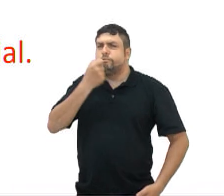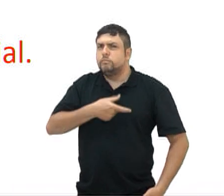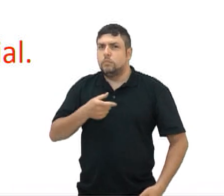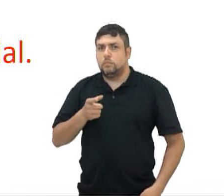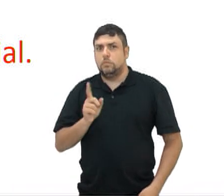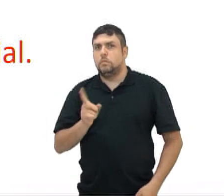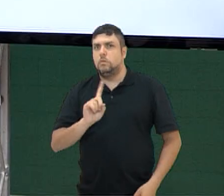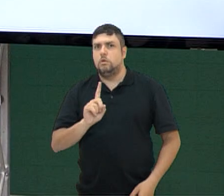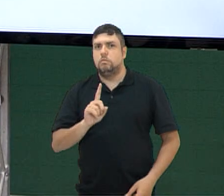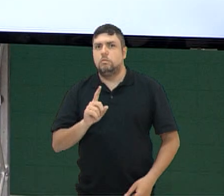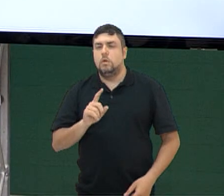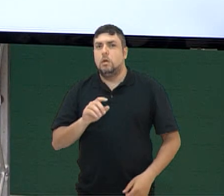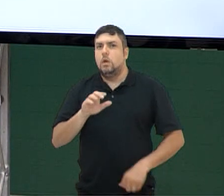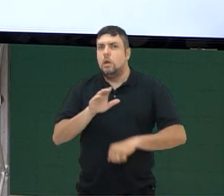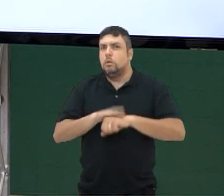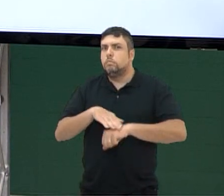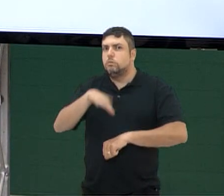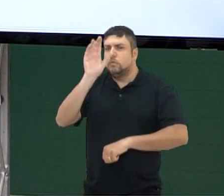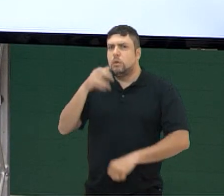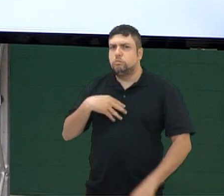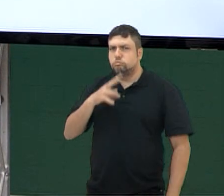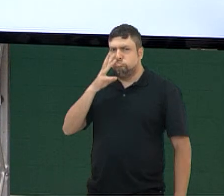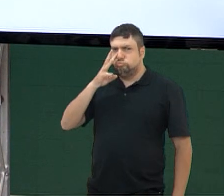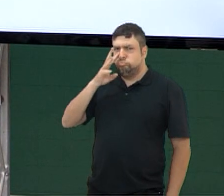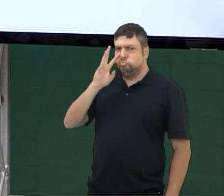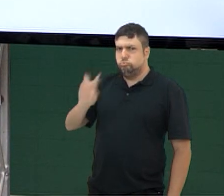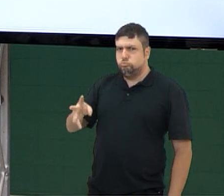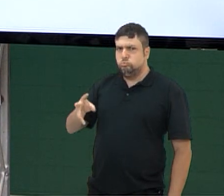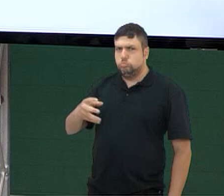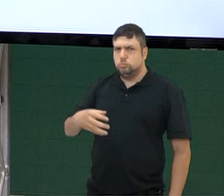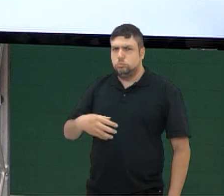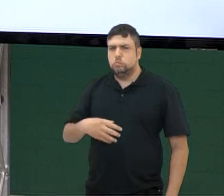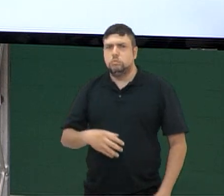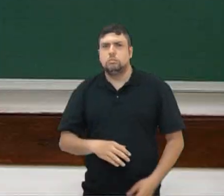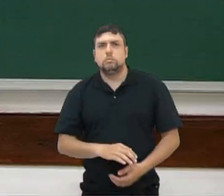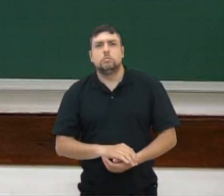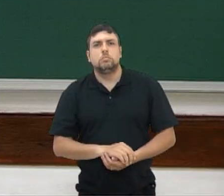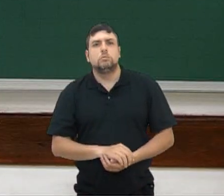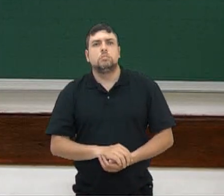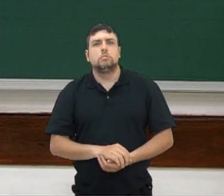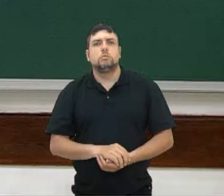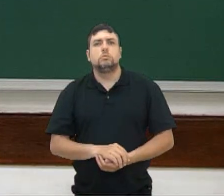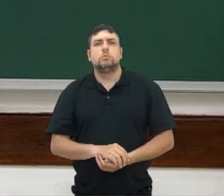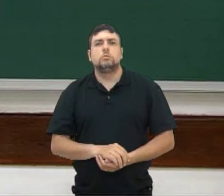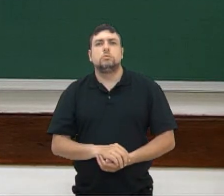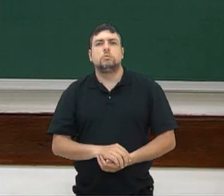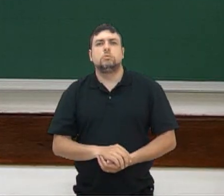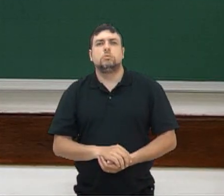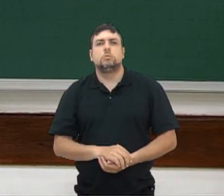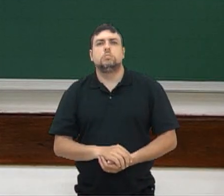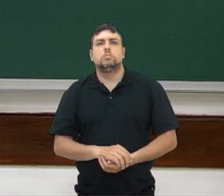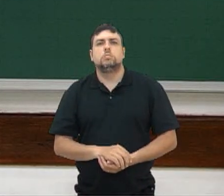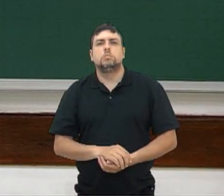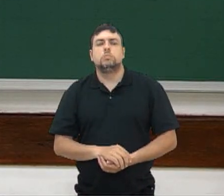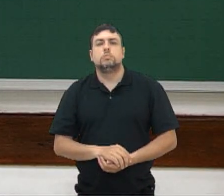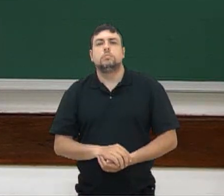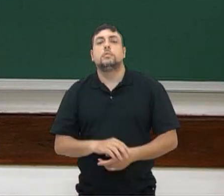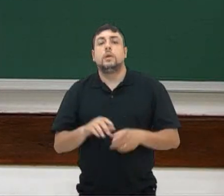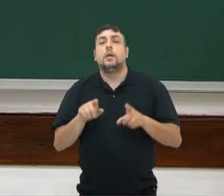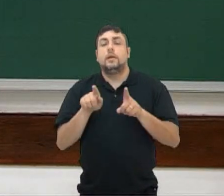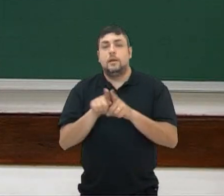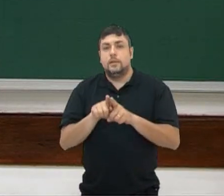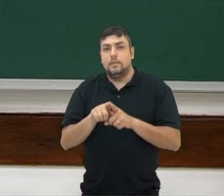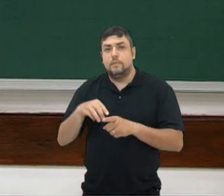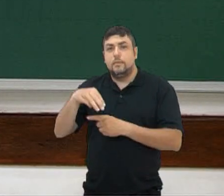tem um tom mais crítico, tem um tom mais de denúncia social. Tranquilo? Bom, mais um. Manuel Bandeira, também